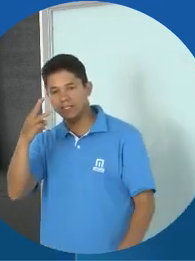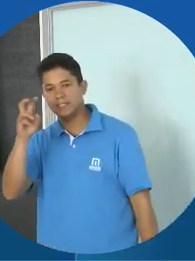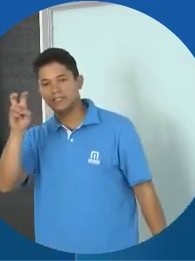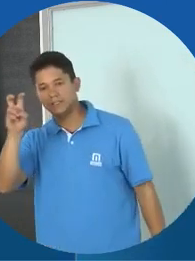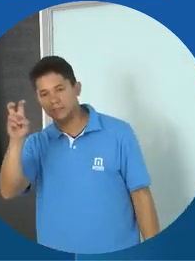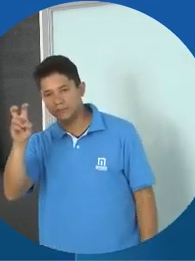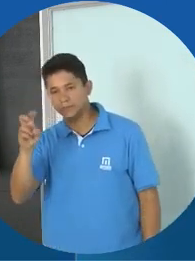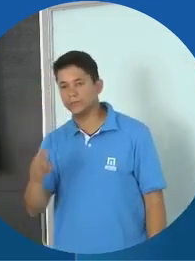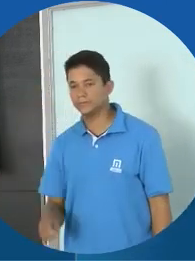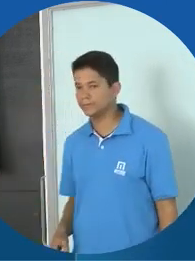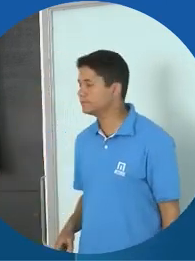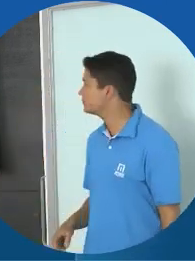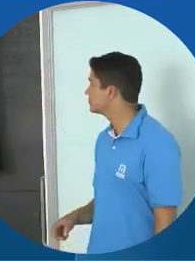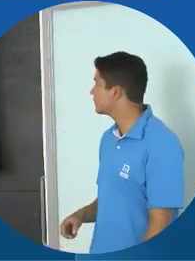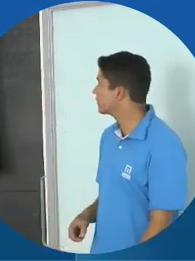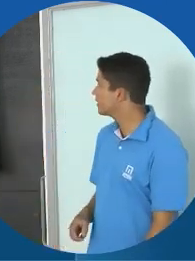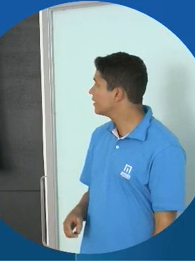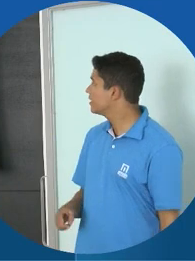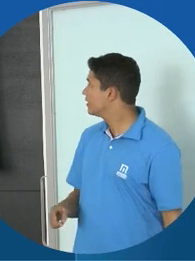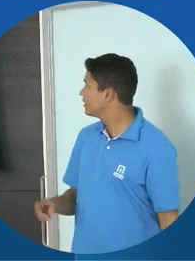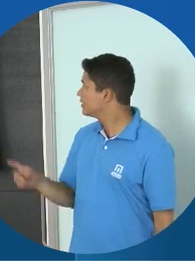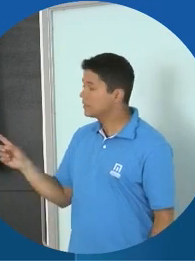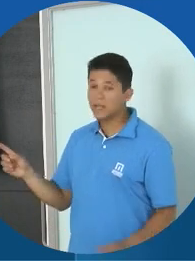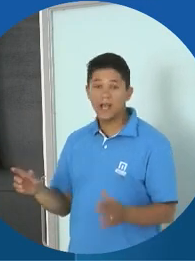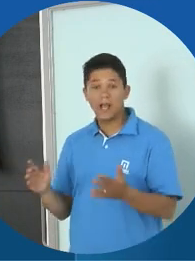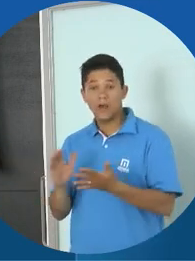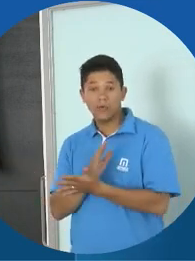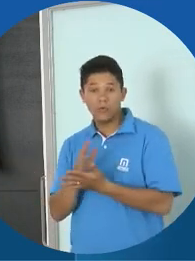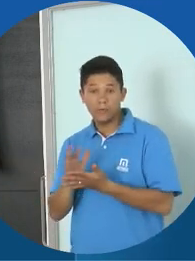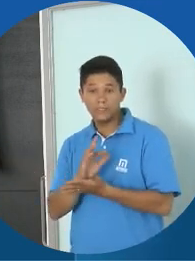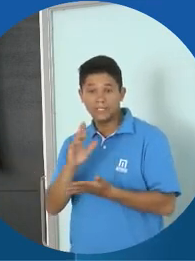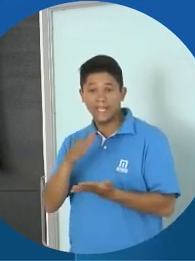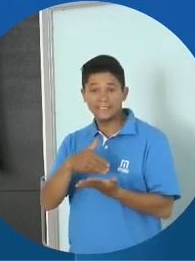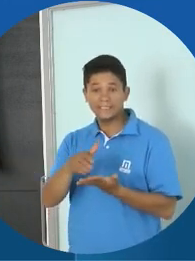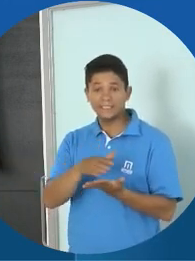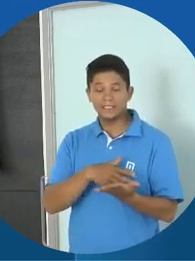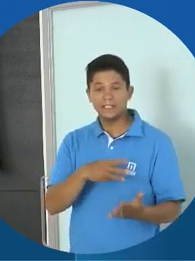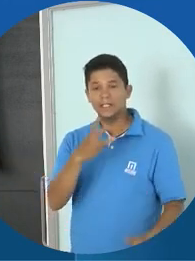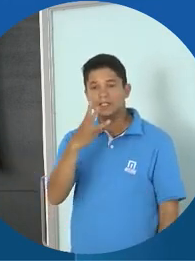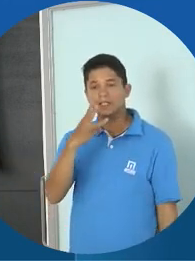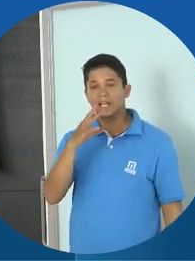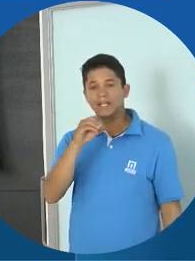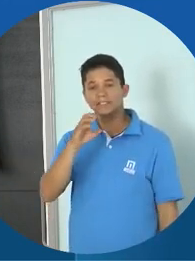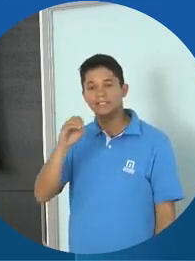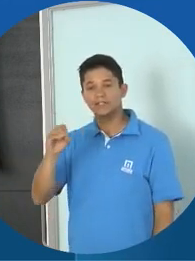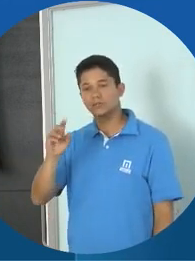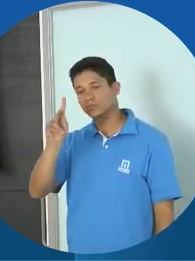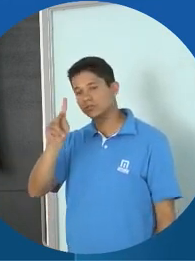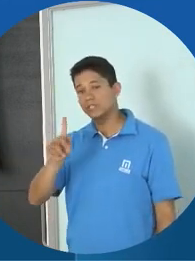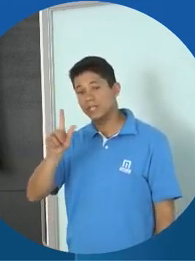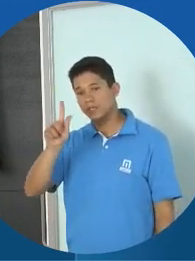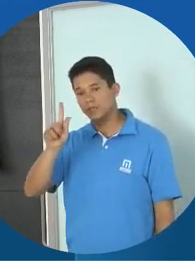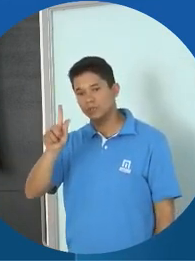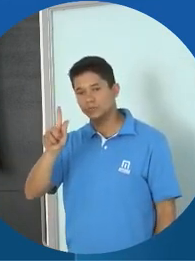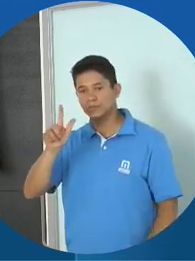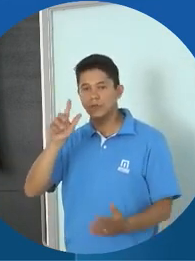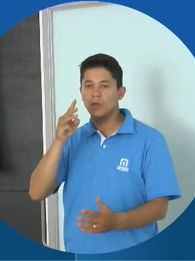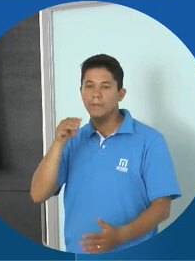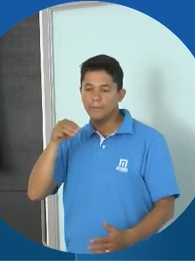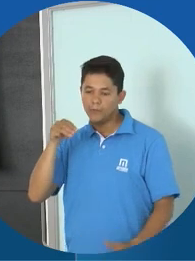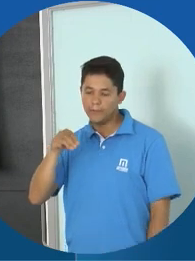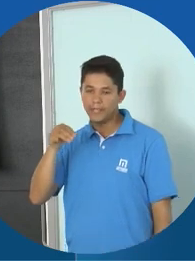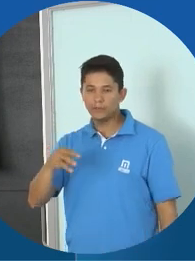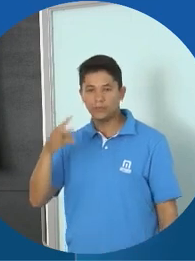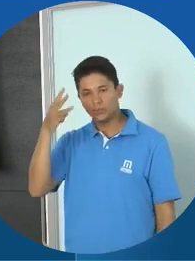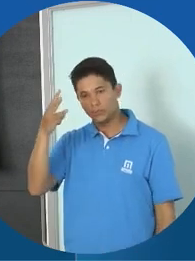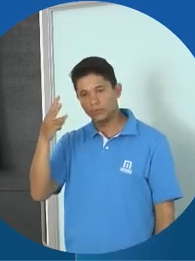aqui são resinas de entre 300 e 400 quilos por metro cúbico, então a gente tem valores de compressão ao longo